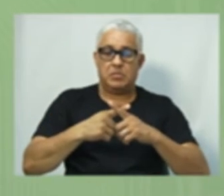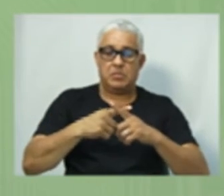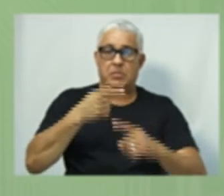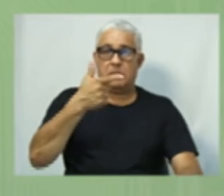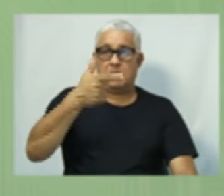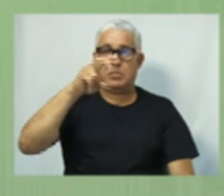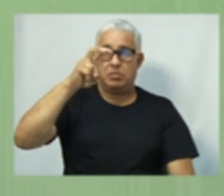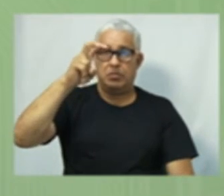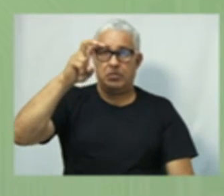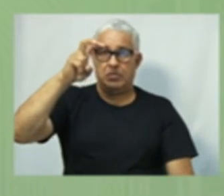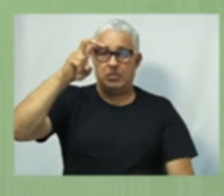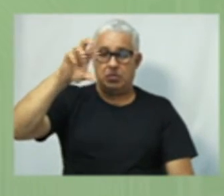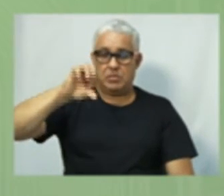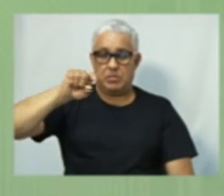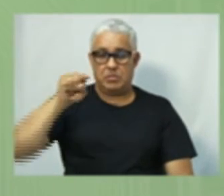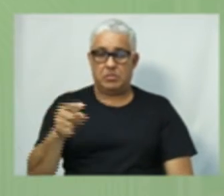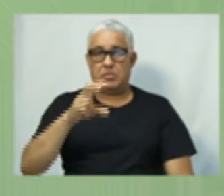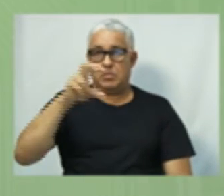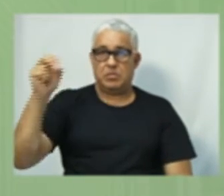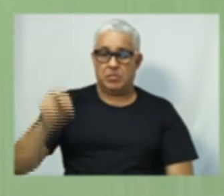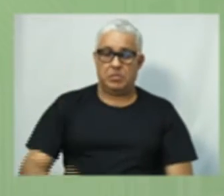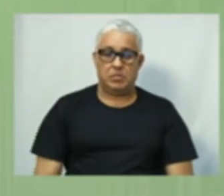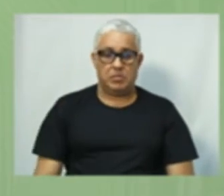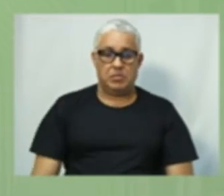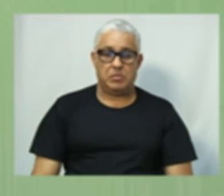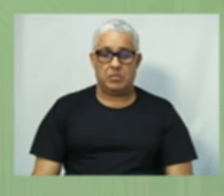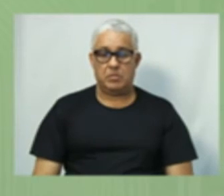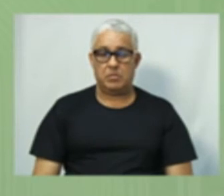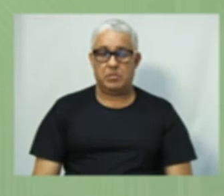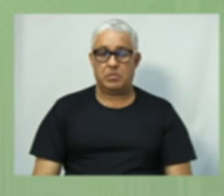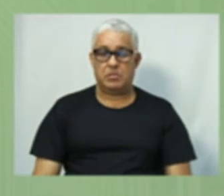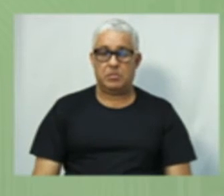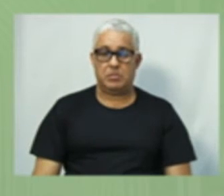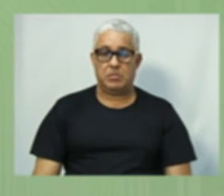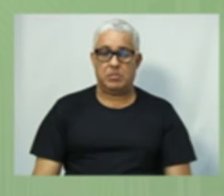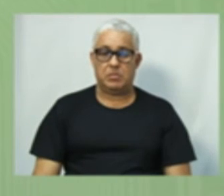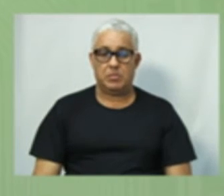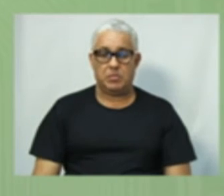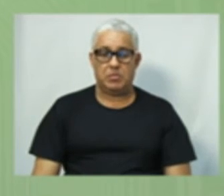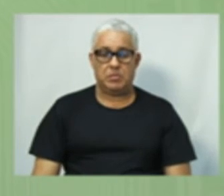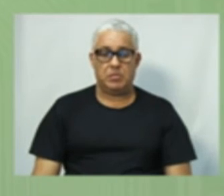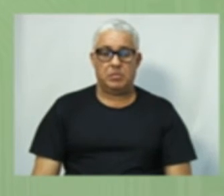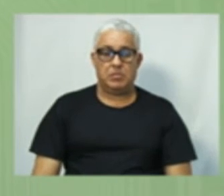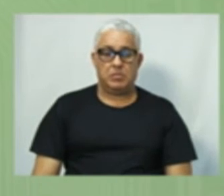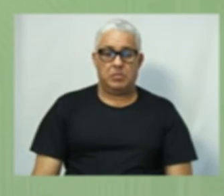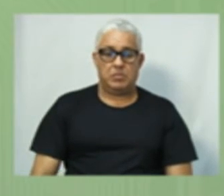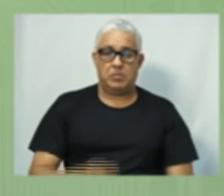259.500. Vamos lá ver o valor mágico? 259.000, qual é o valor mágico do CSL?